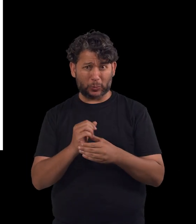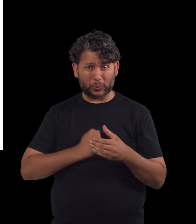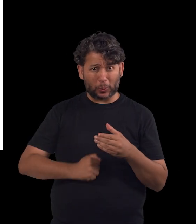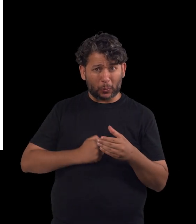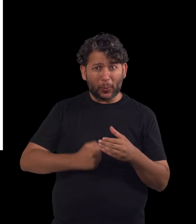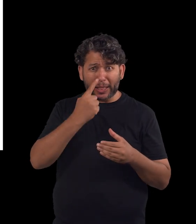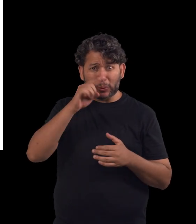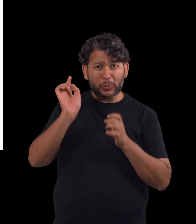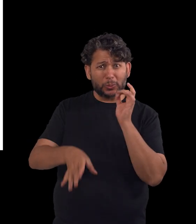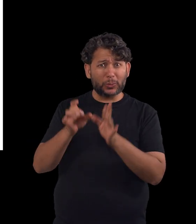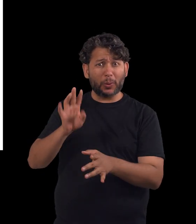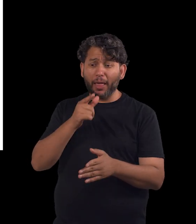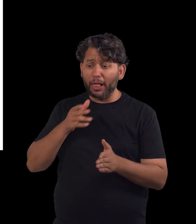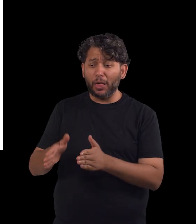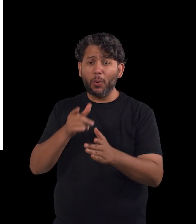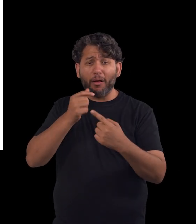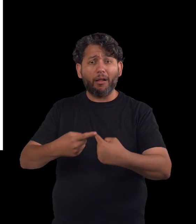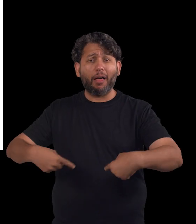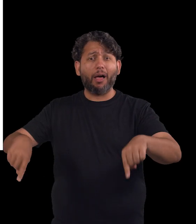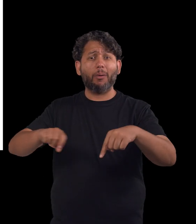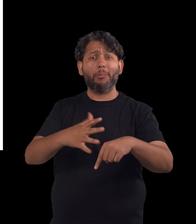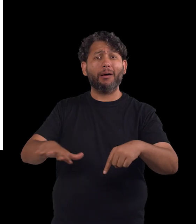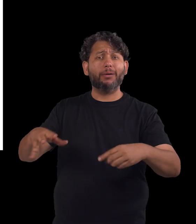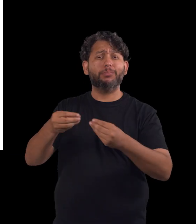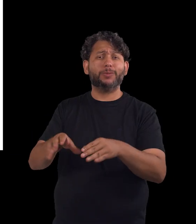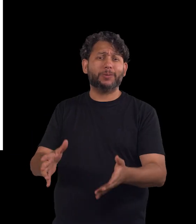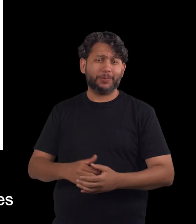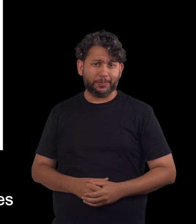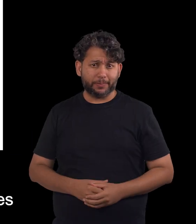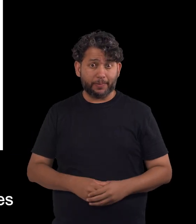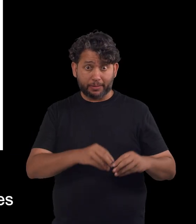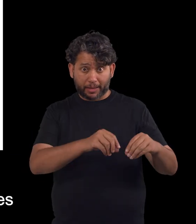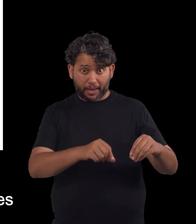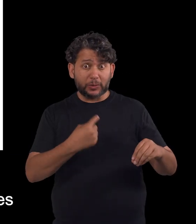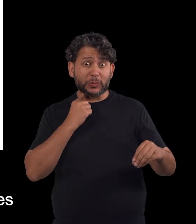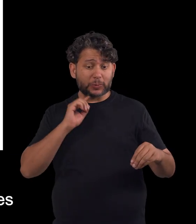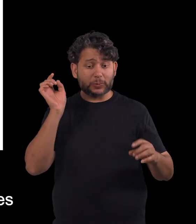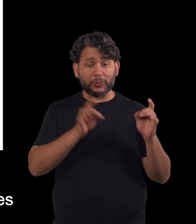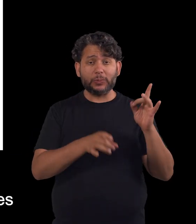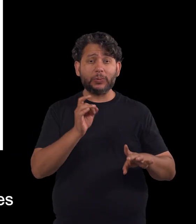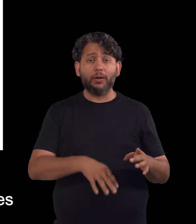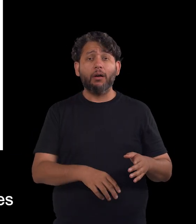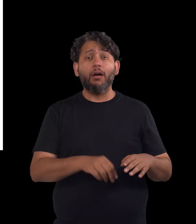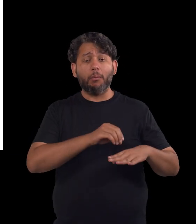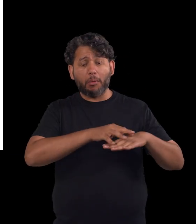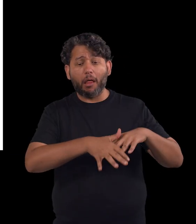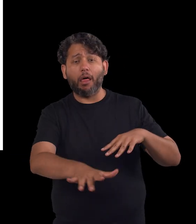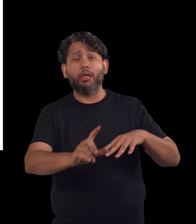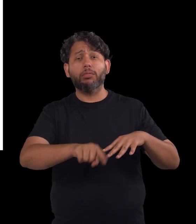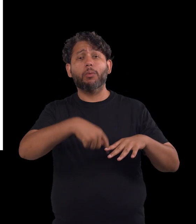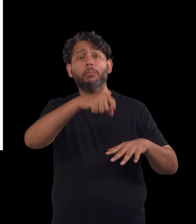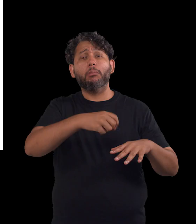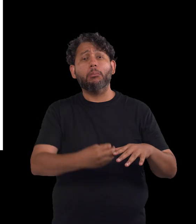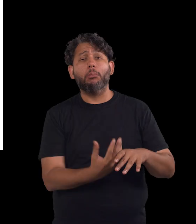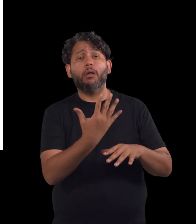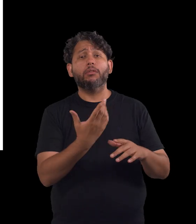esgoto e lixo são lançados em rios, lagos e oceanos, na poluição do solo, que perde nutrientes e se torna